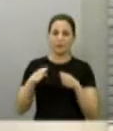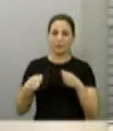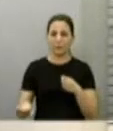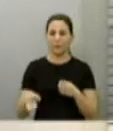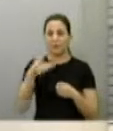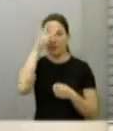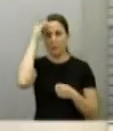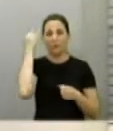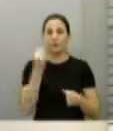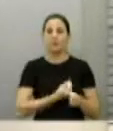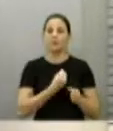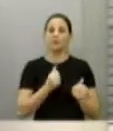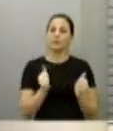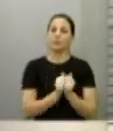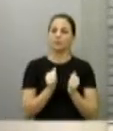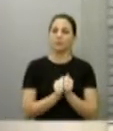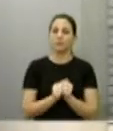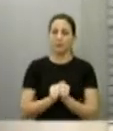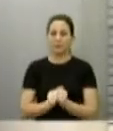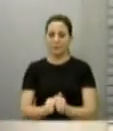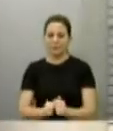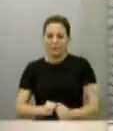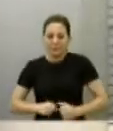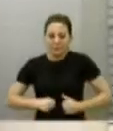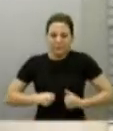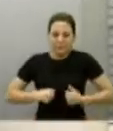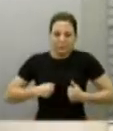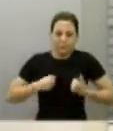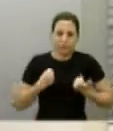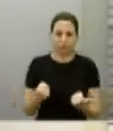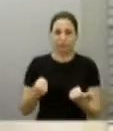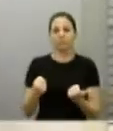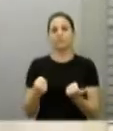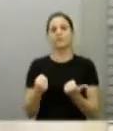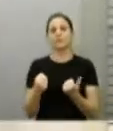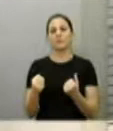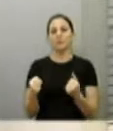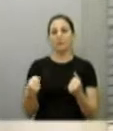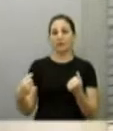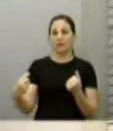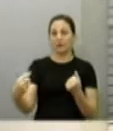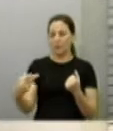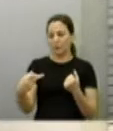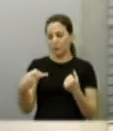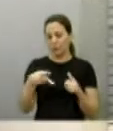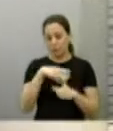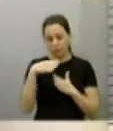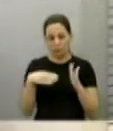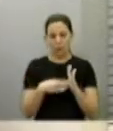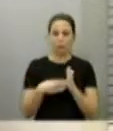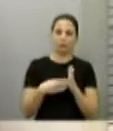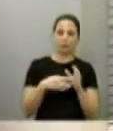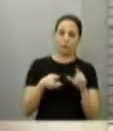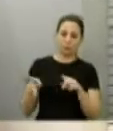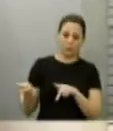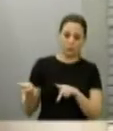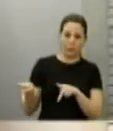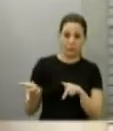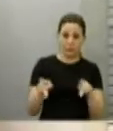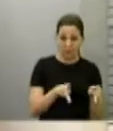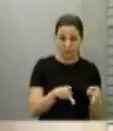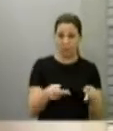comigo durante esse ano sabem que eu me esforcei ao máximo para todas as demandas que chegaram até a presidência, nós damos